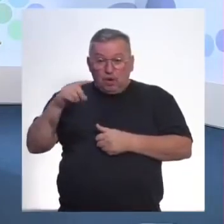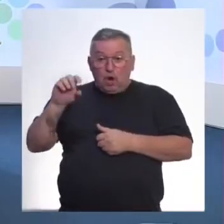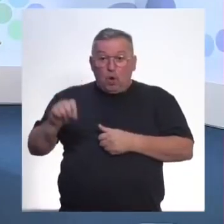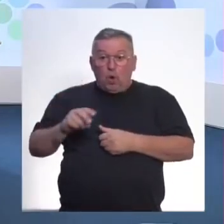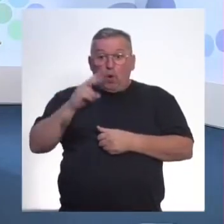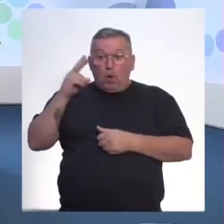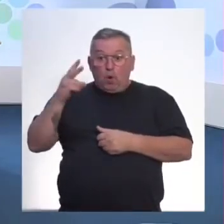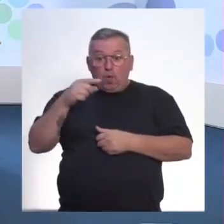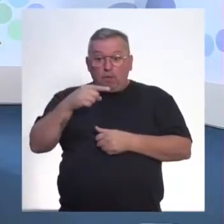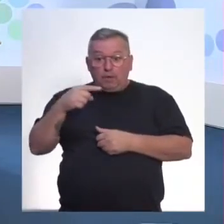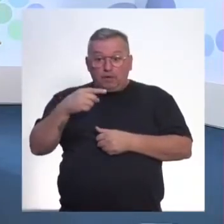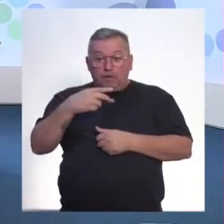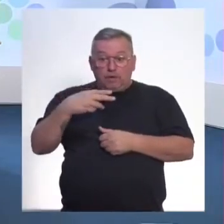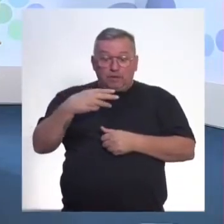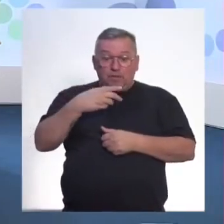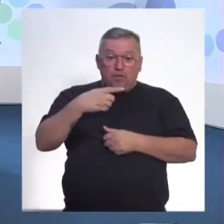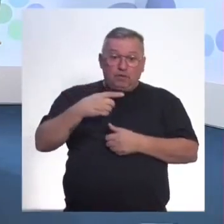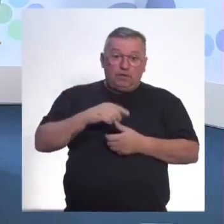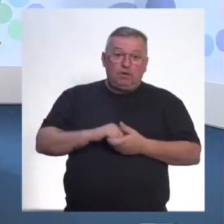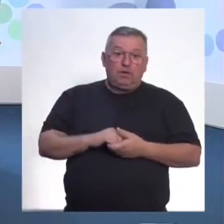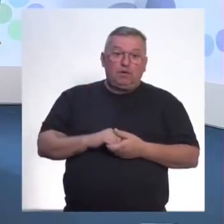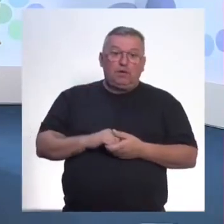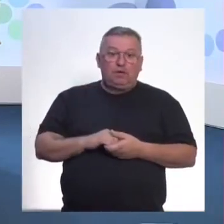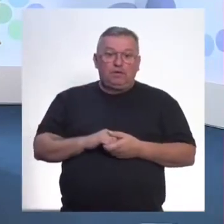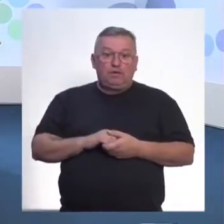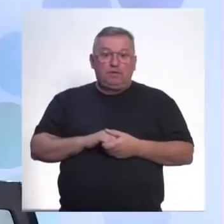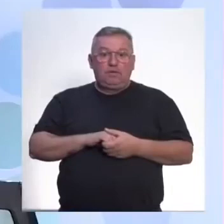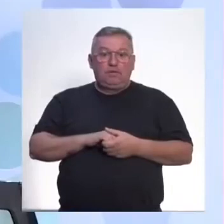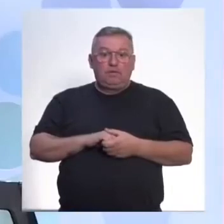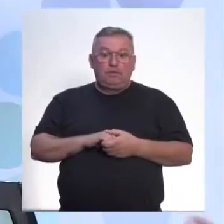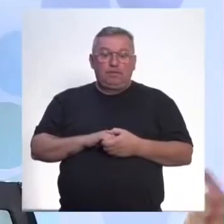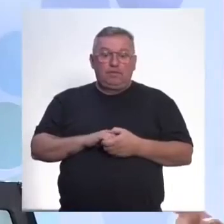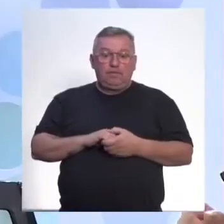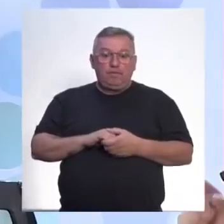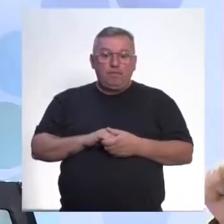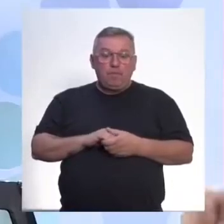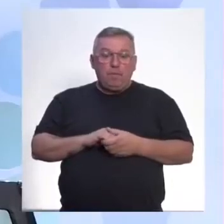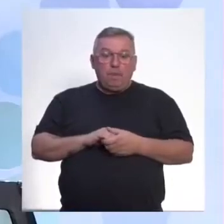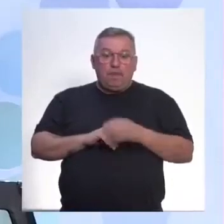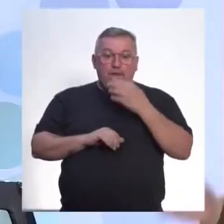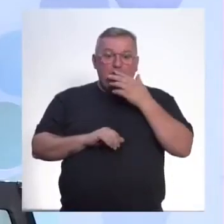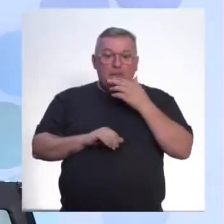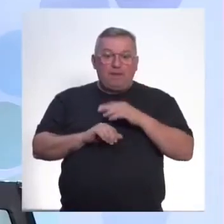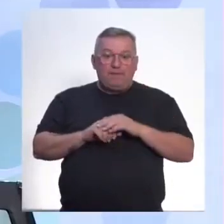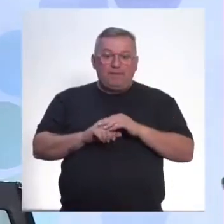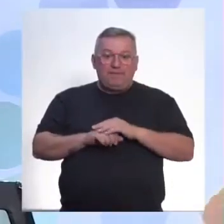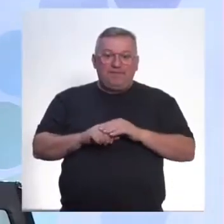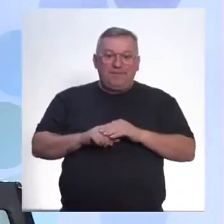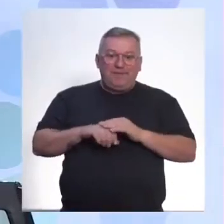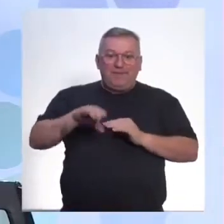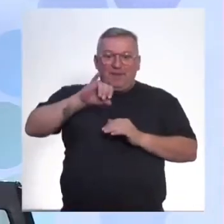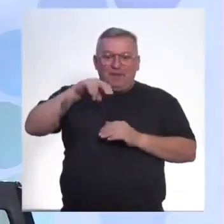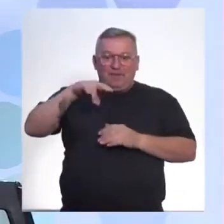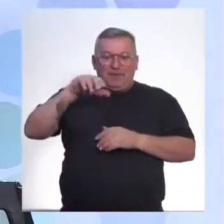ou menos 1 e menos 3. Jonas? Não, Bernardo. Jonas é o